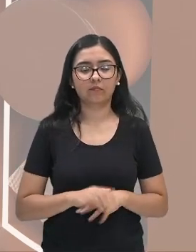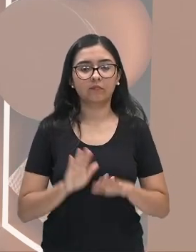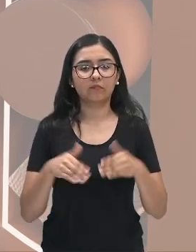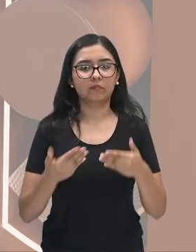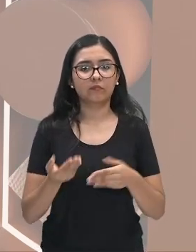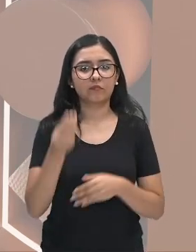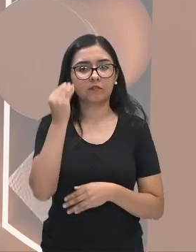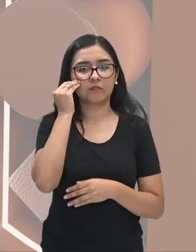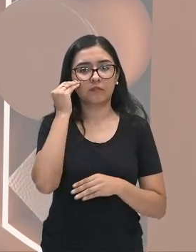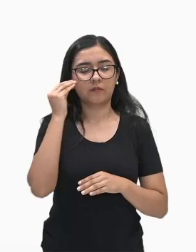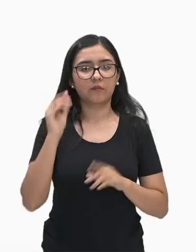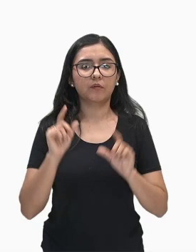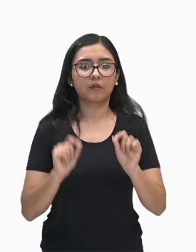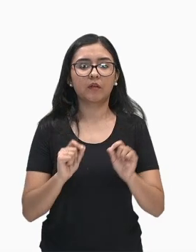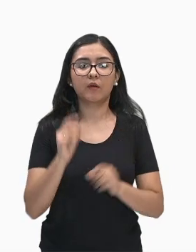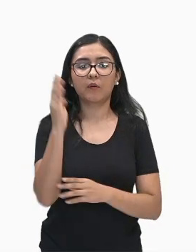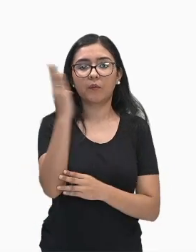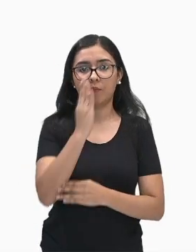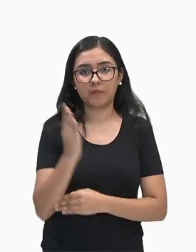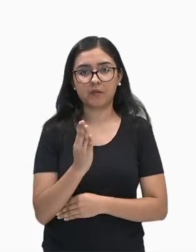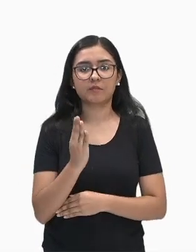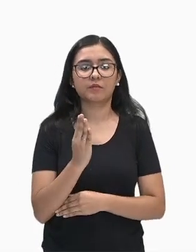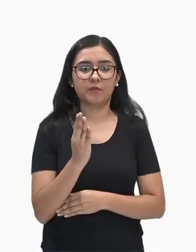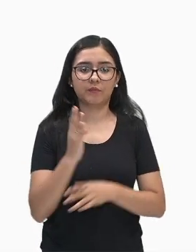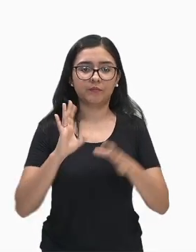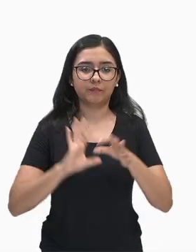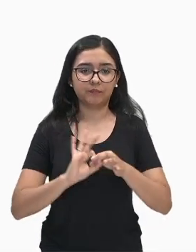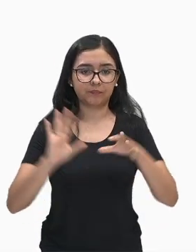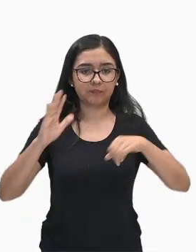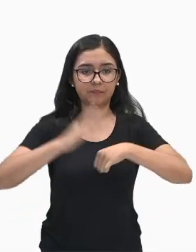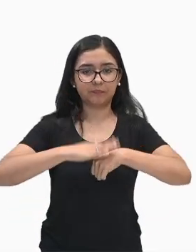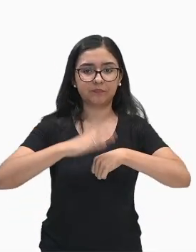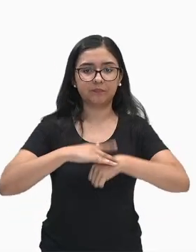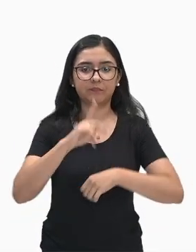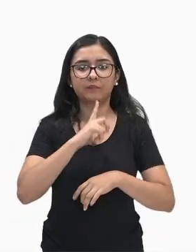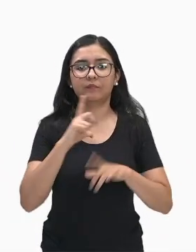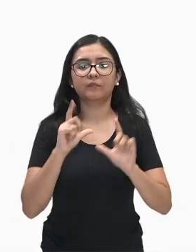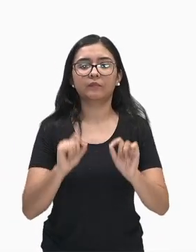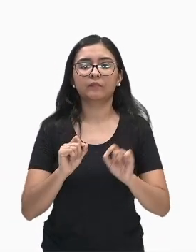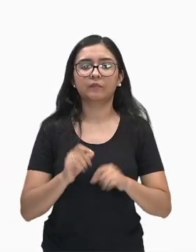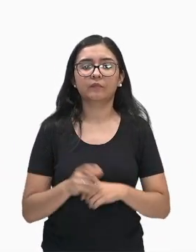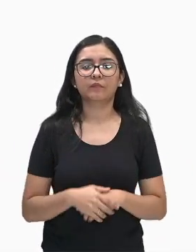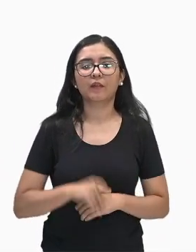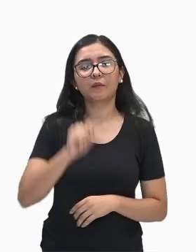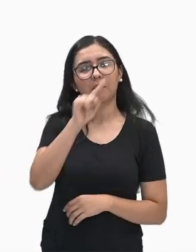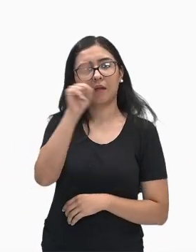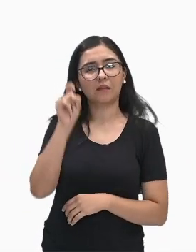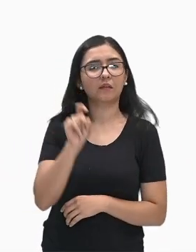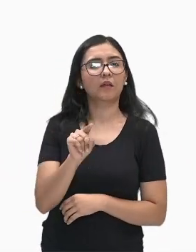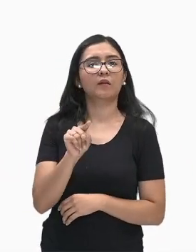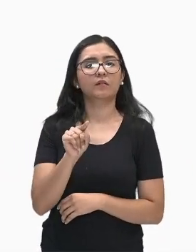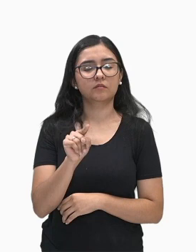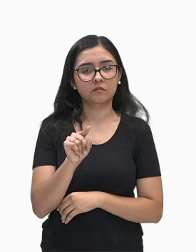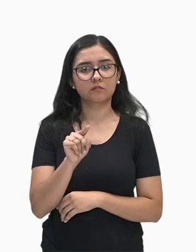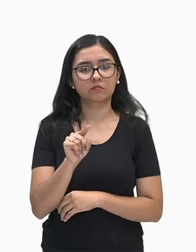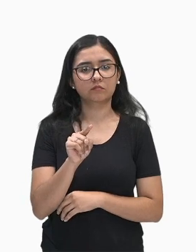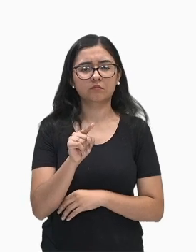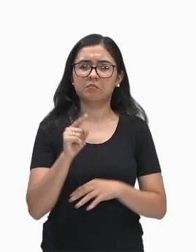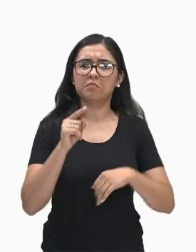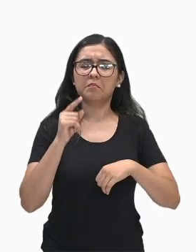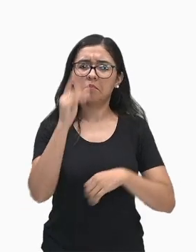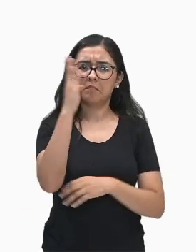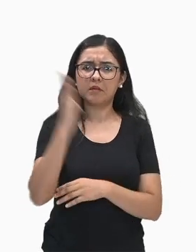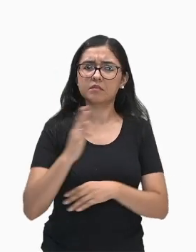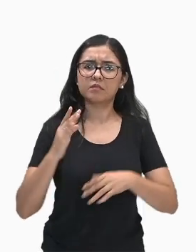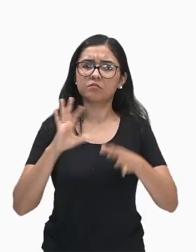ver, finalmente o Brasil independente, nós estamos vendo que tem aí uma interrogação, né? O Brasil independente de